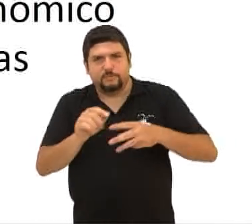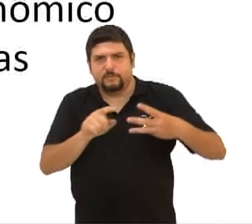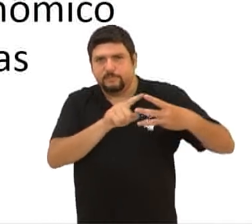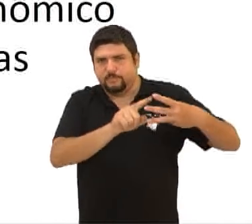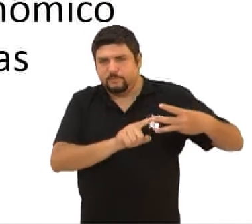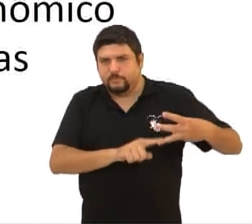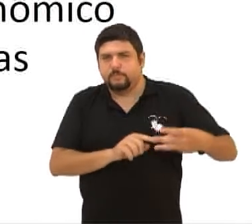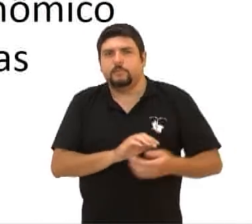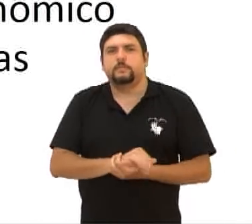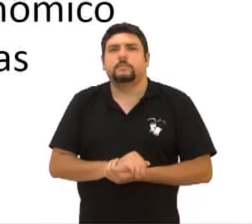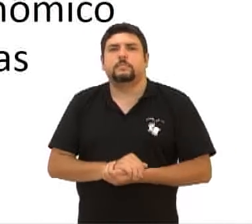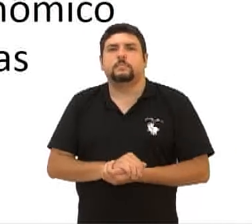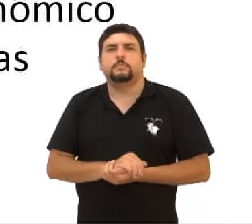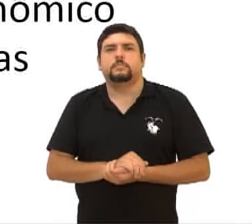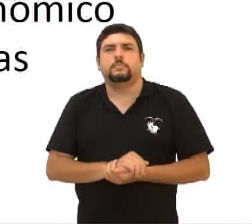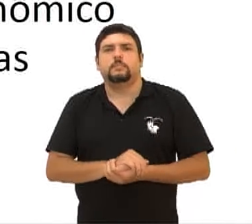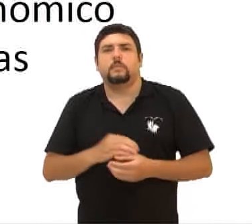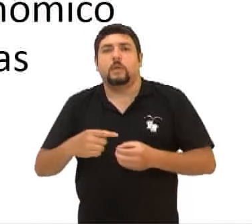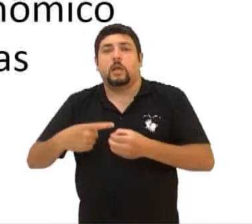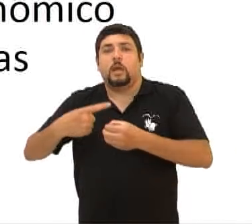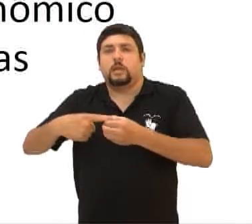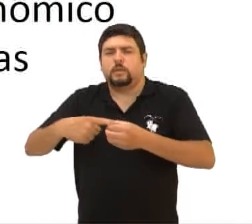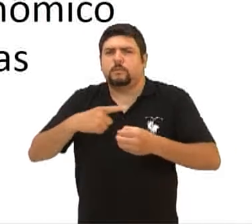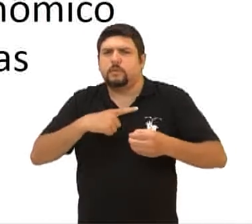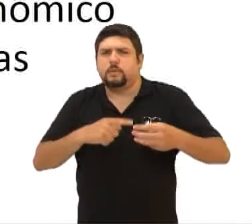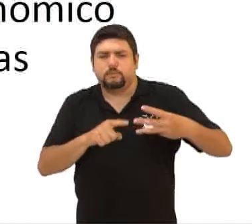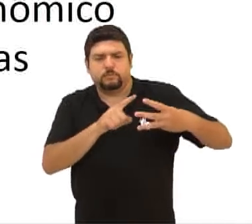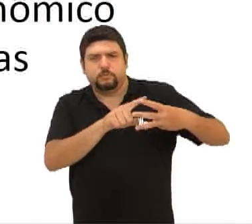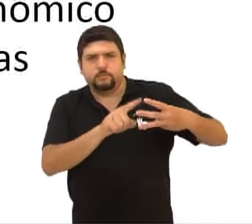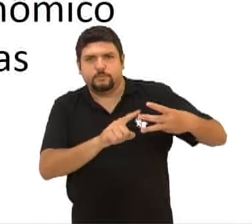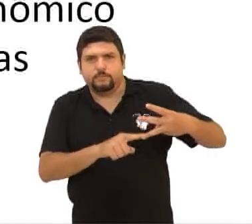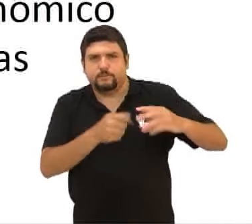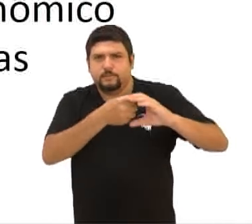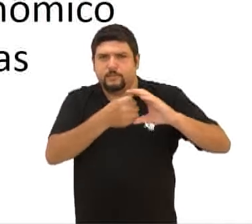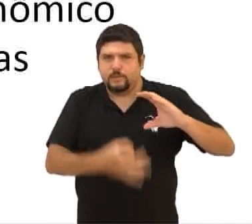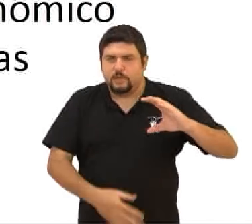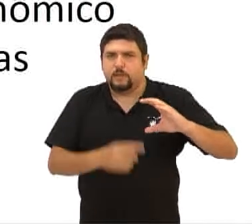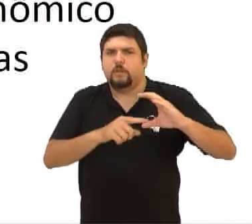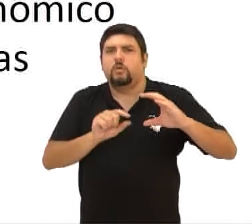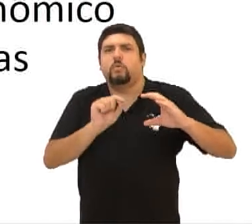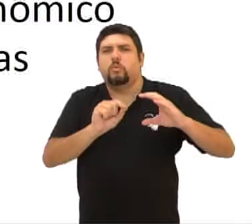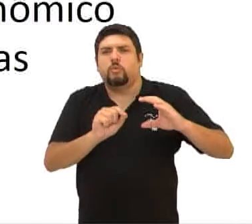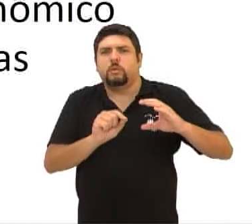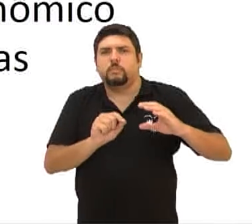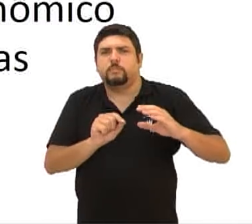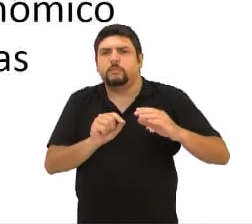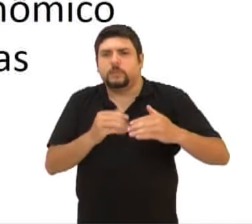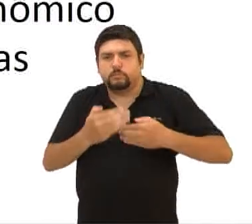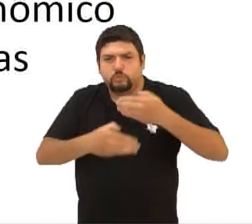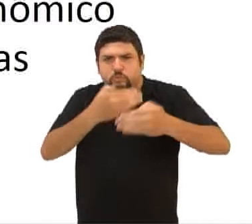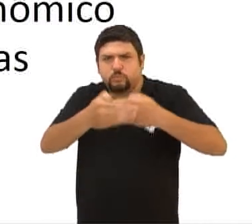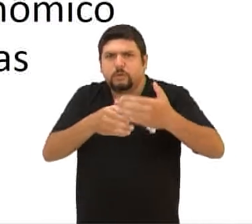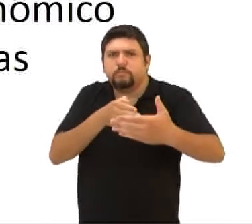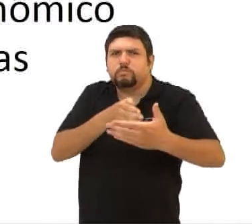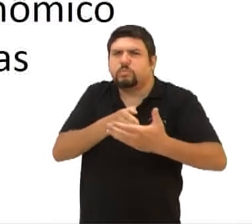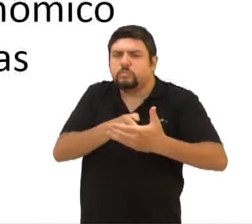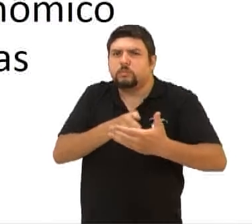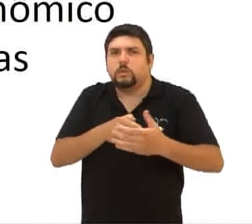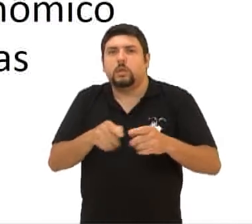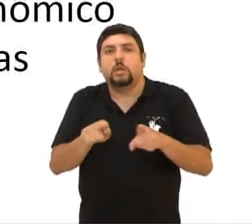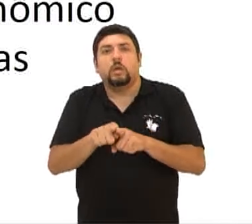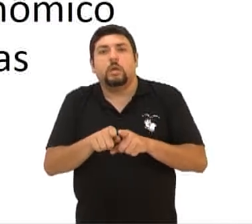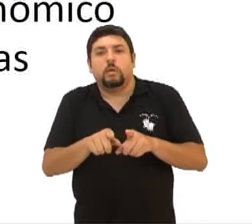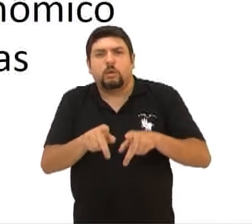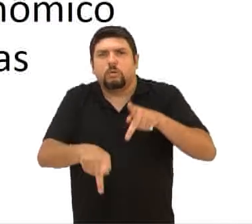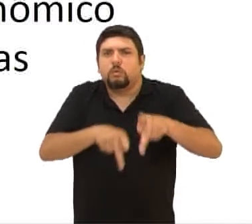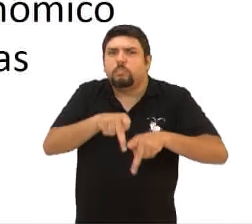As cidades africanas típicas compartilham 3 características que limitam o desenvolvimento urbano e criam desafios diários aos